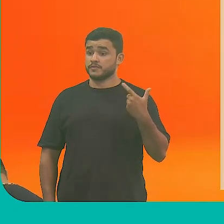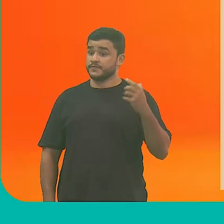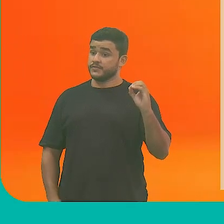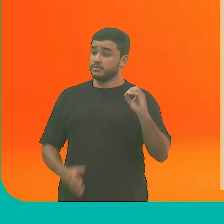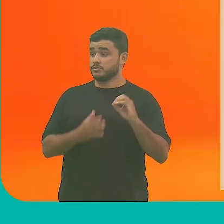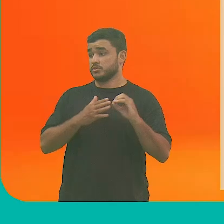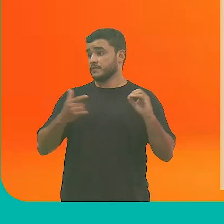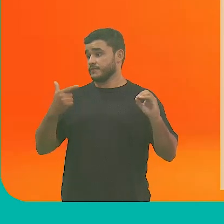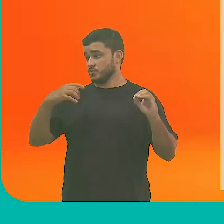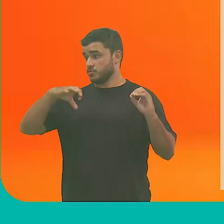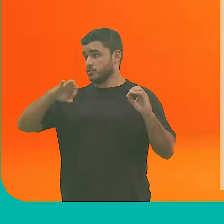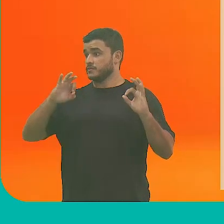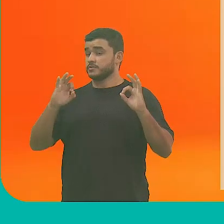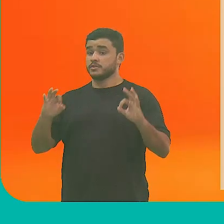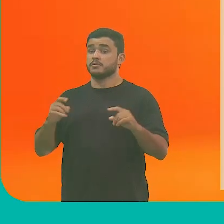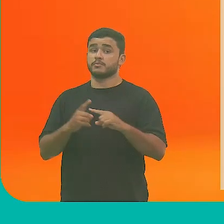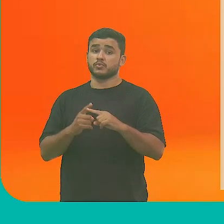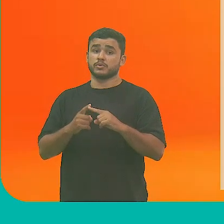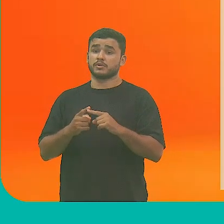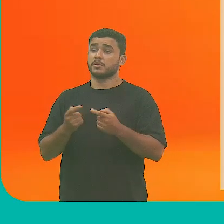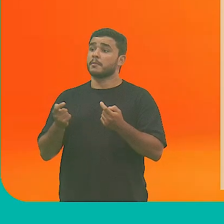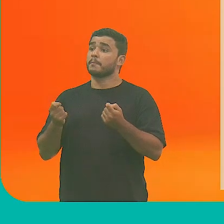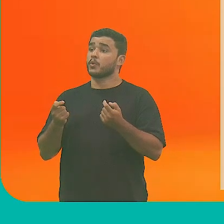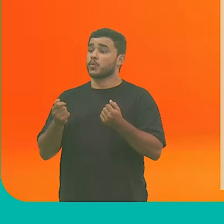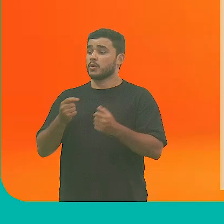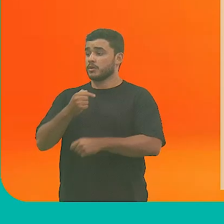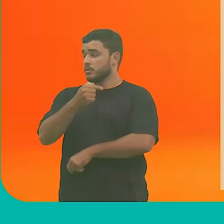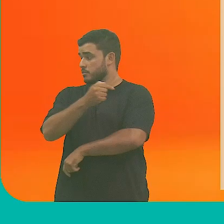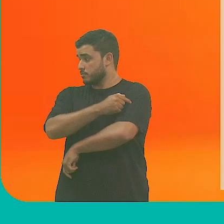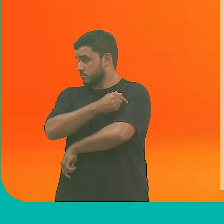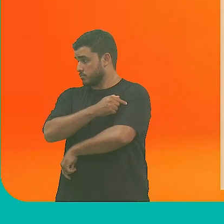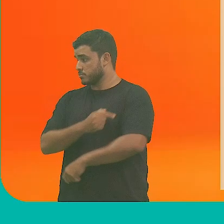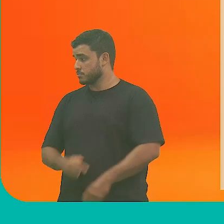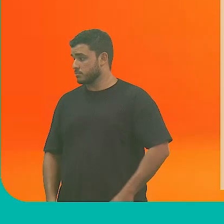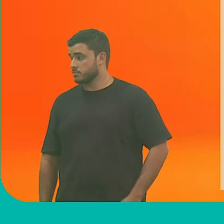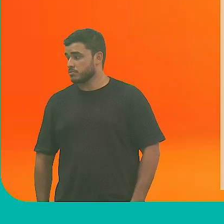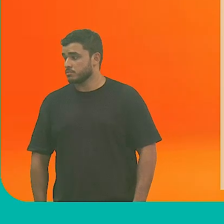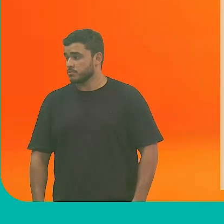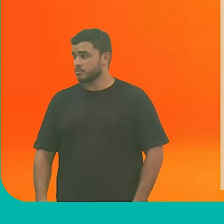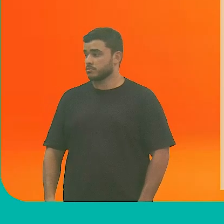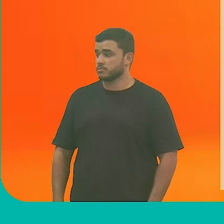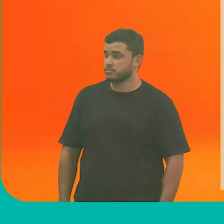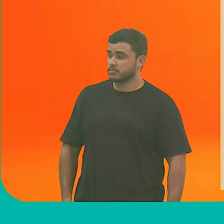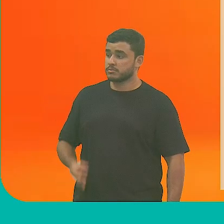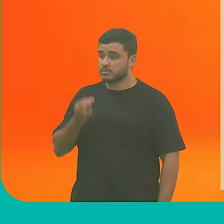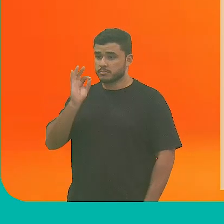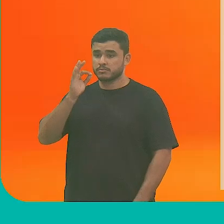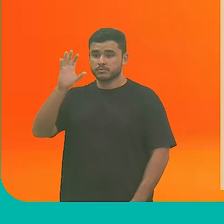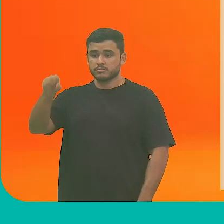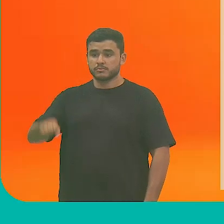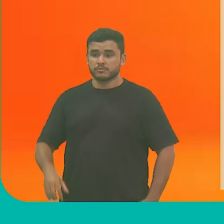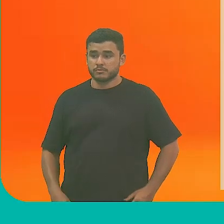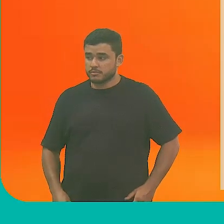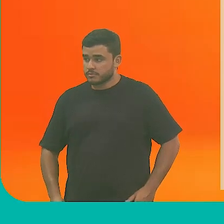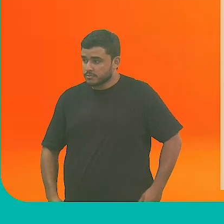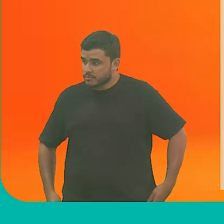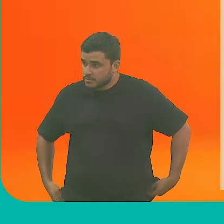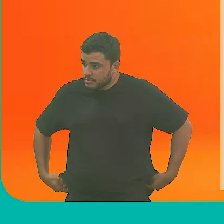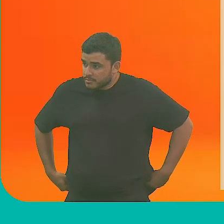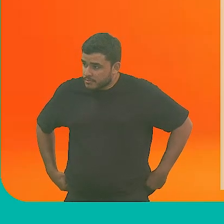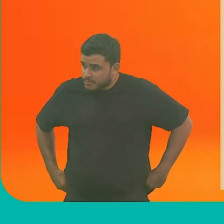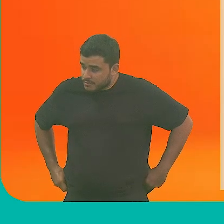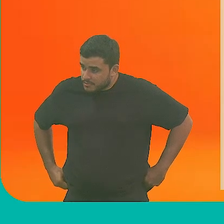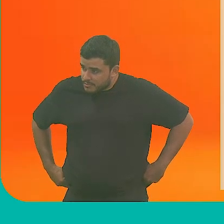item correto aí é o item D, ó. Então, tem questões como essa